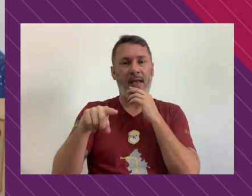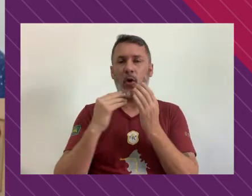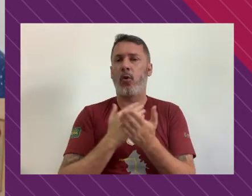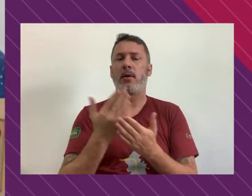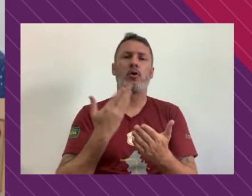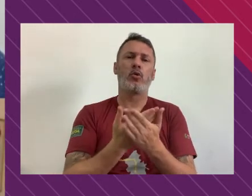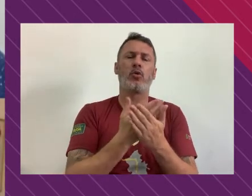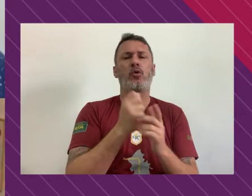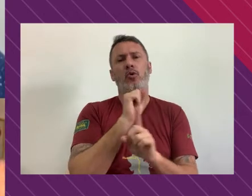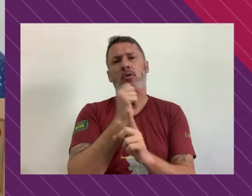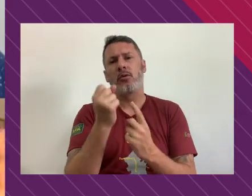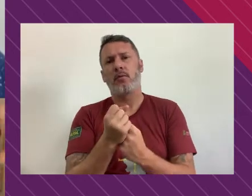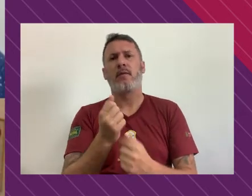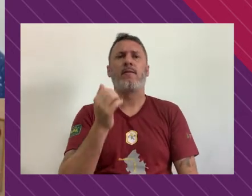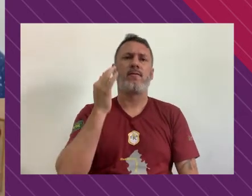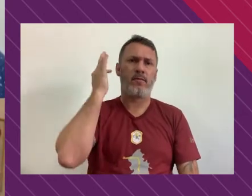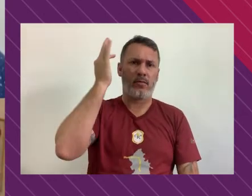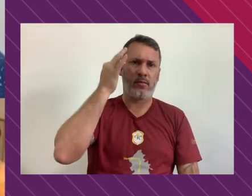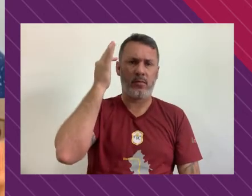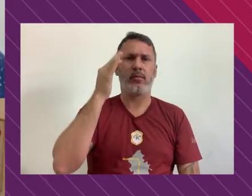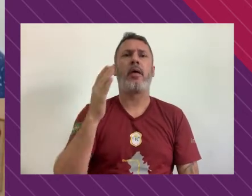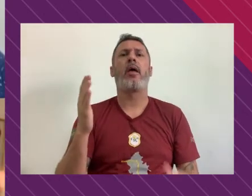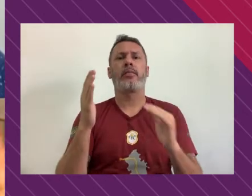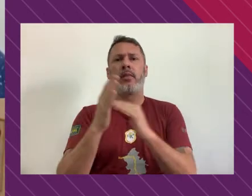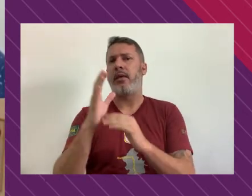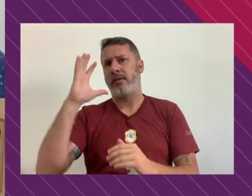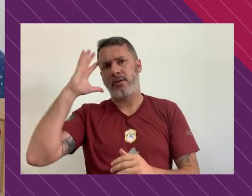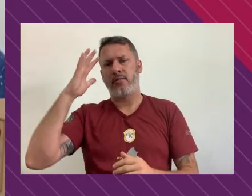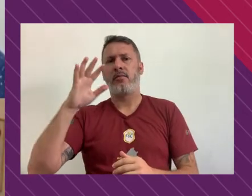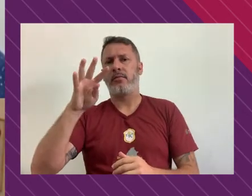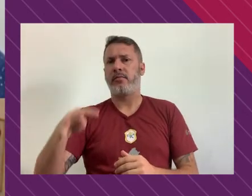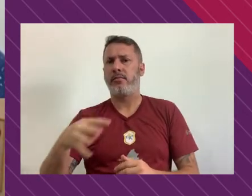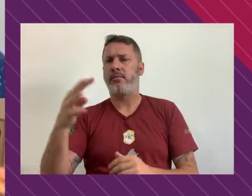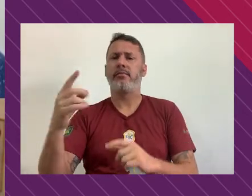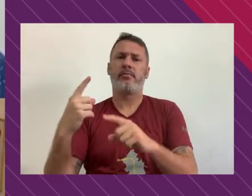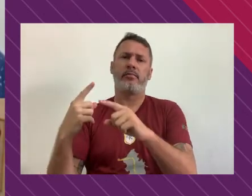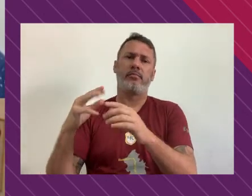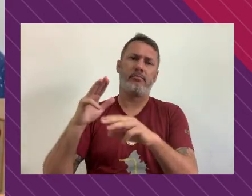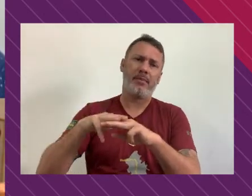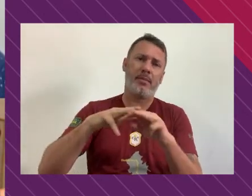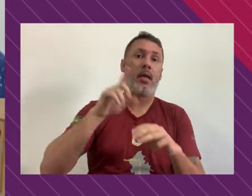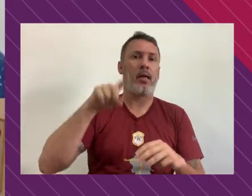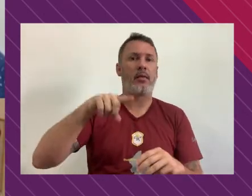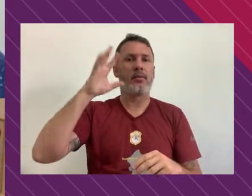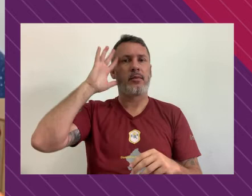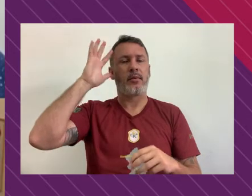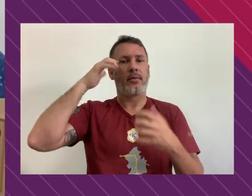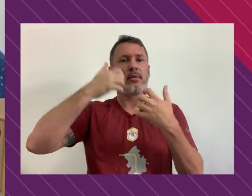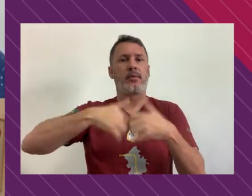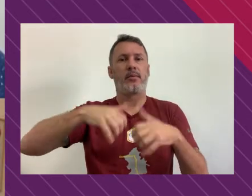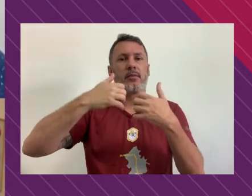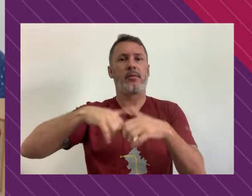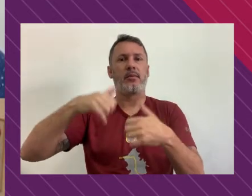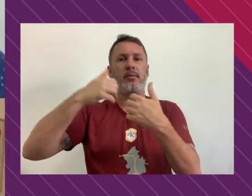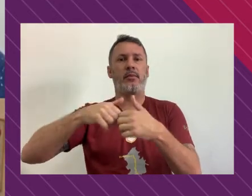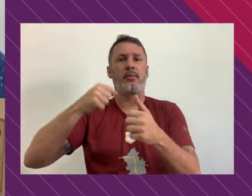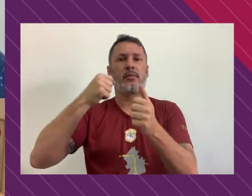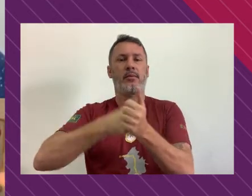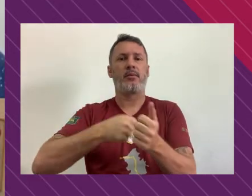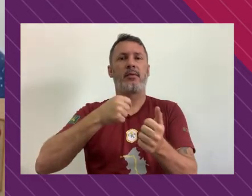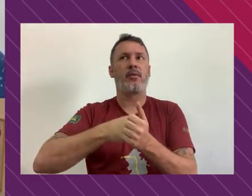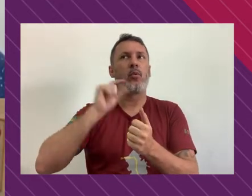ser aberto por uma outra pessoa. Vale para as pessoas trans que começam a chegar no ambiente de trabalho, para as pessoas de